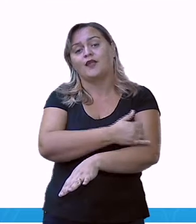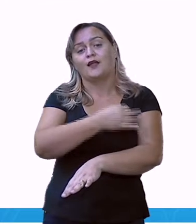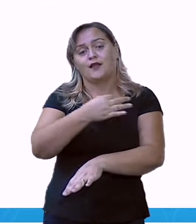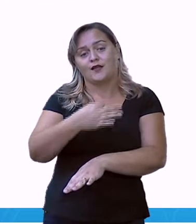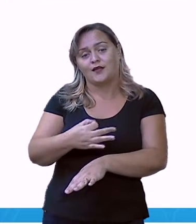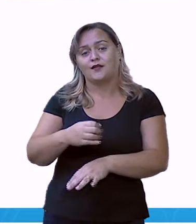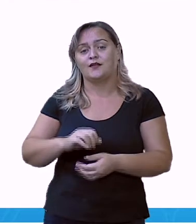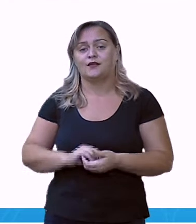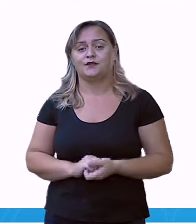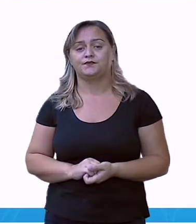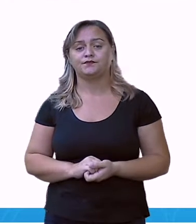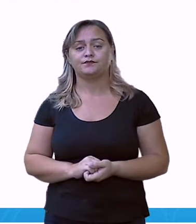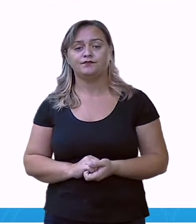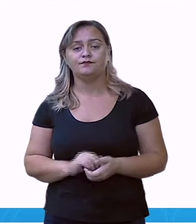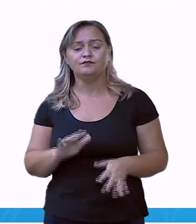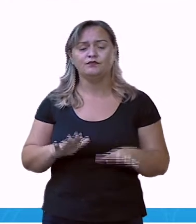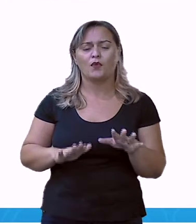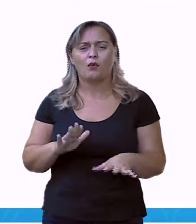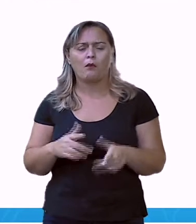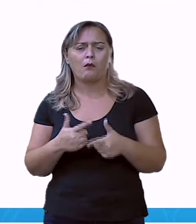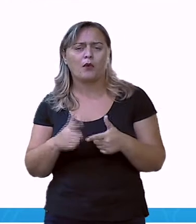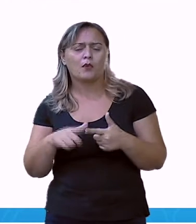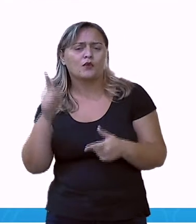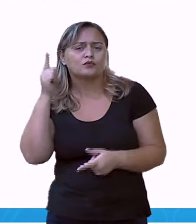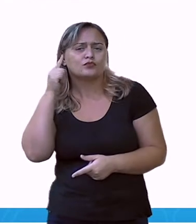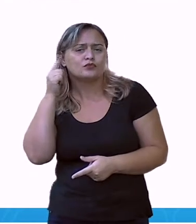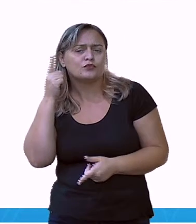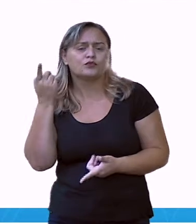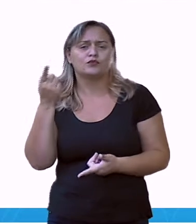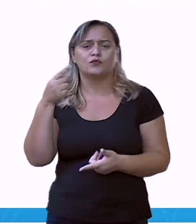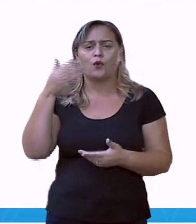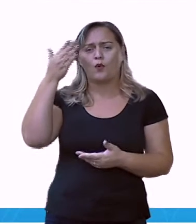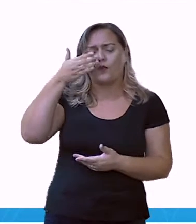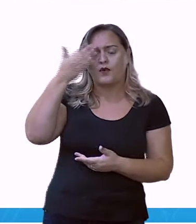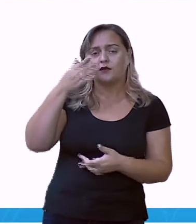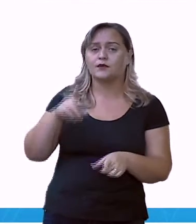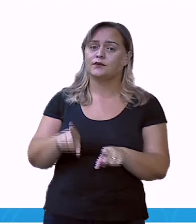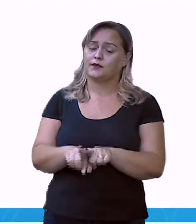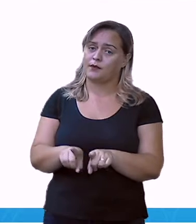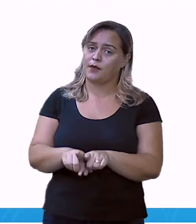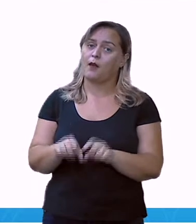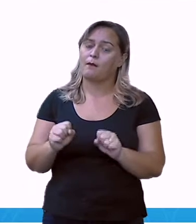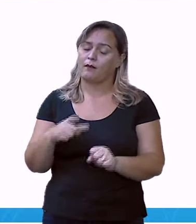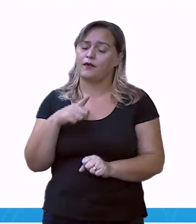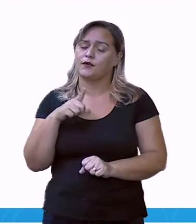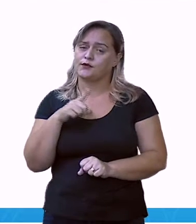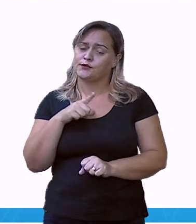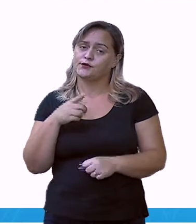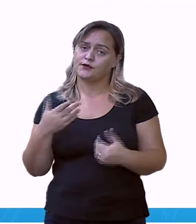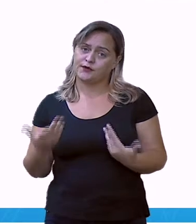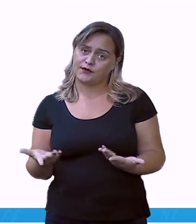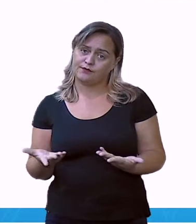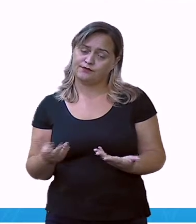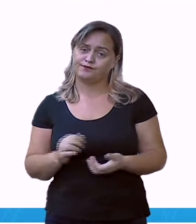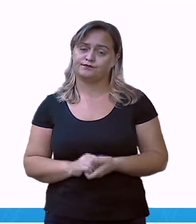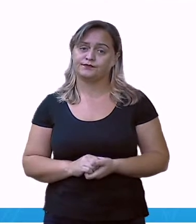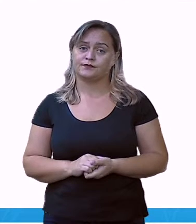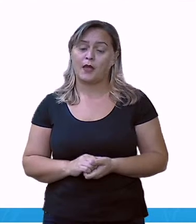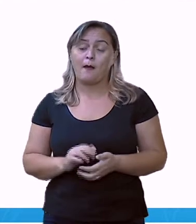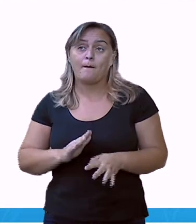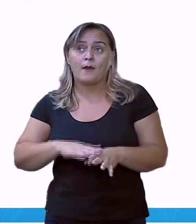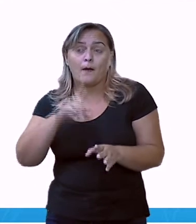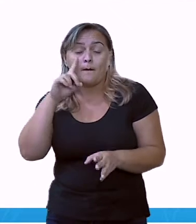hipotireoidismo, deficiência auditiva e visão também podem estar presentes. Tem um maior risco de